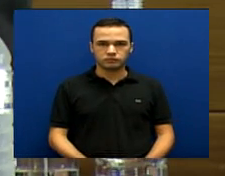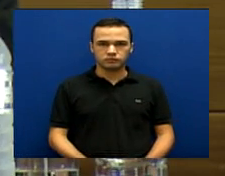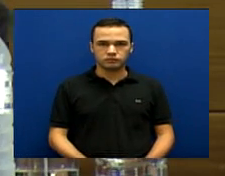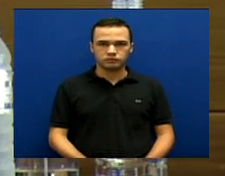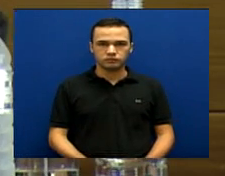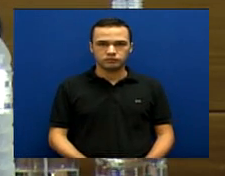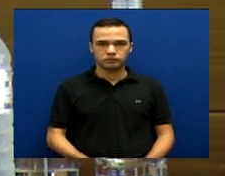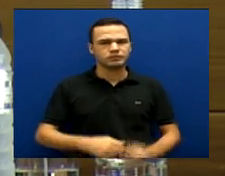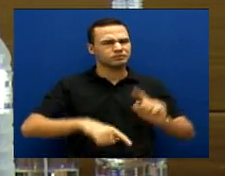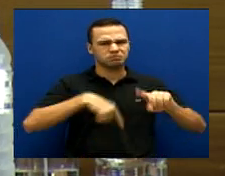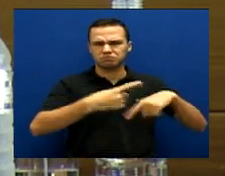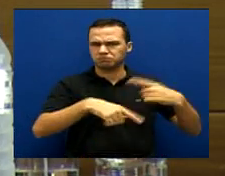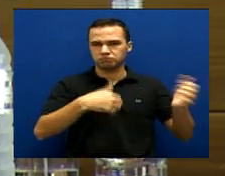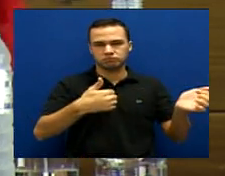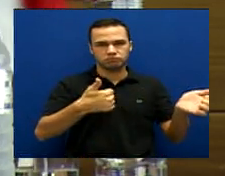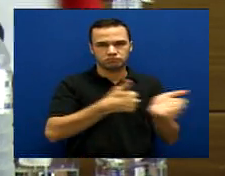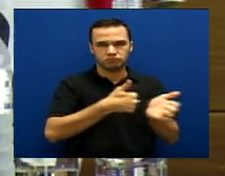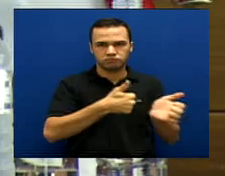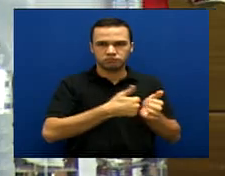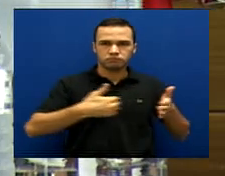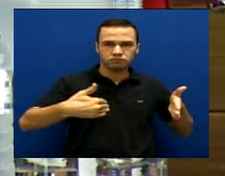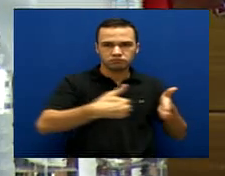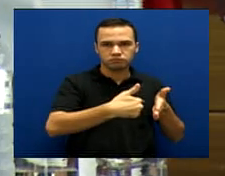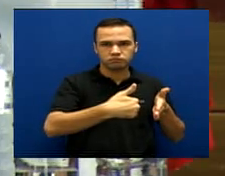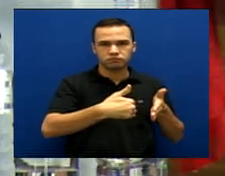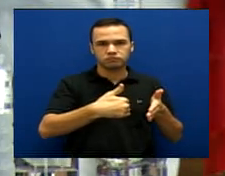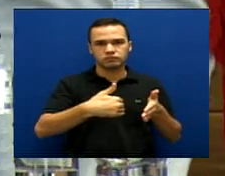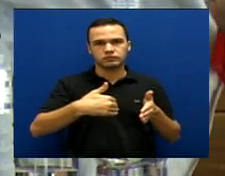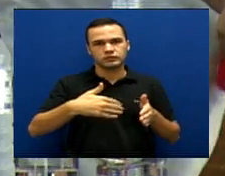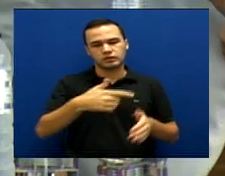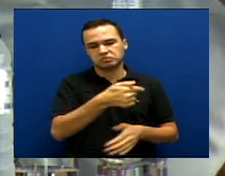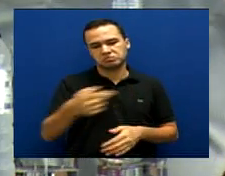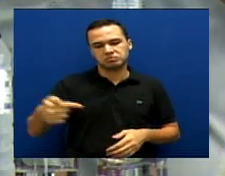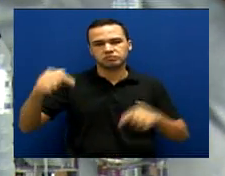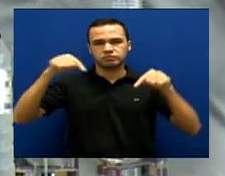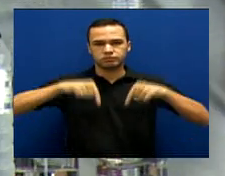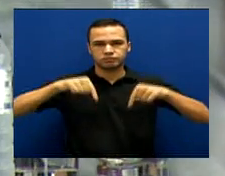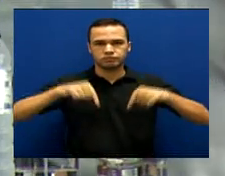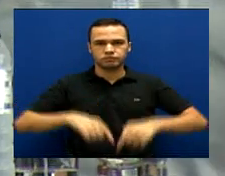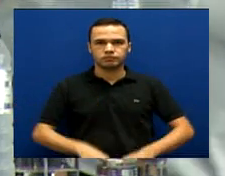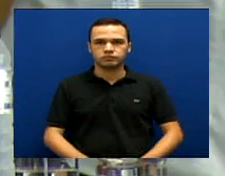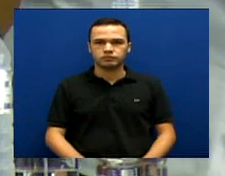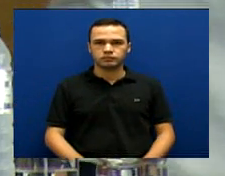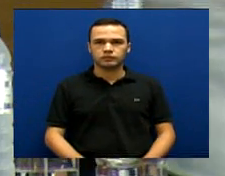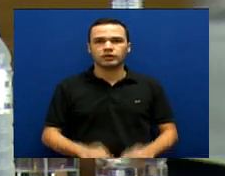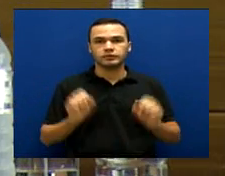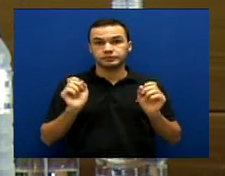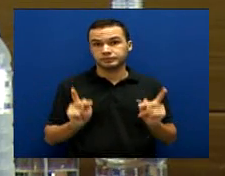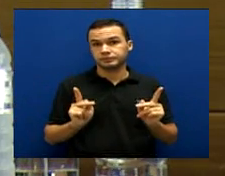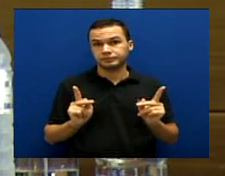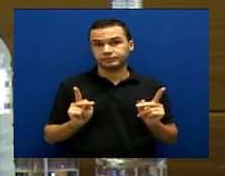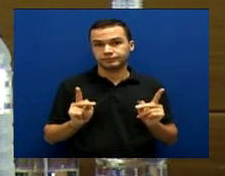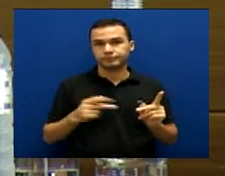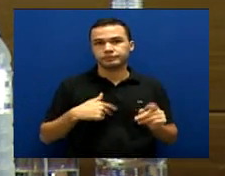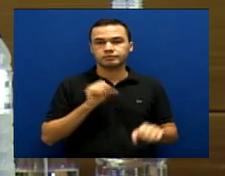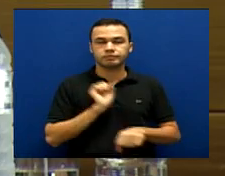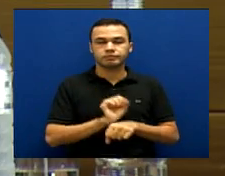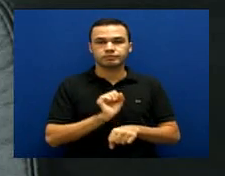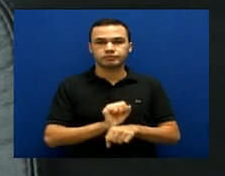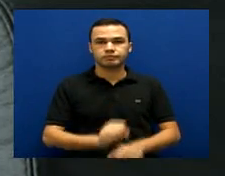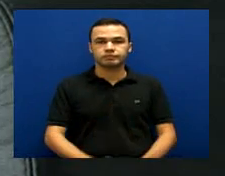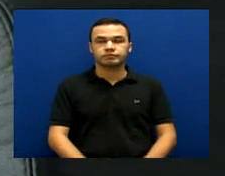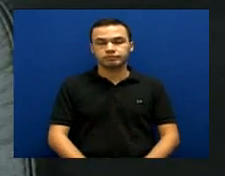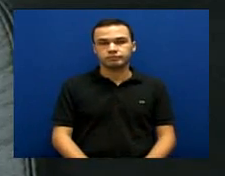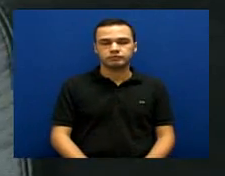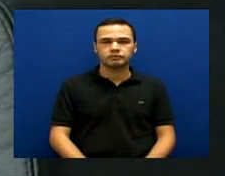muito próximo provavelmente ainda esta semana é feita a guarda